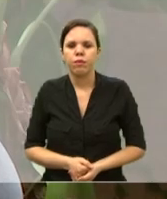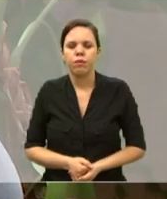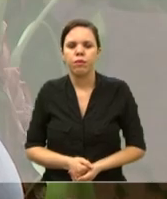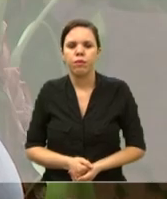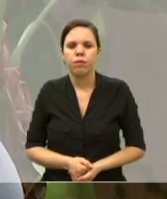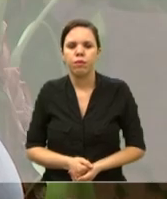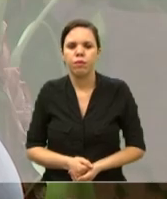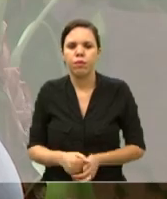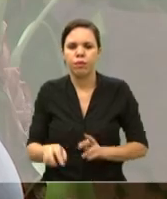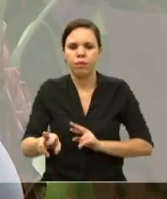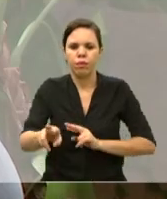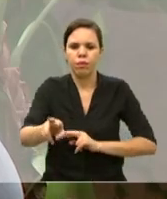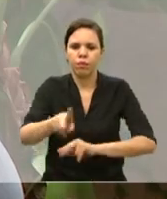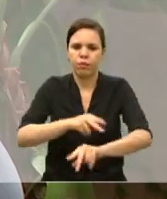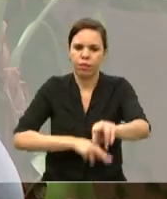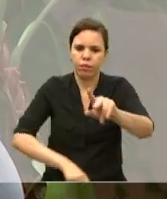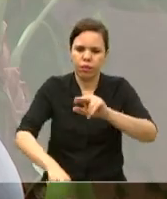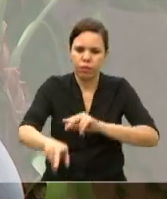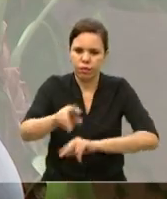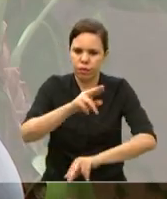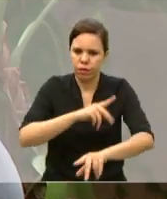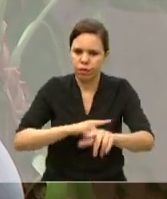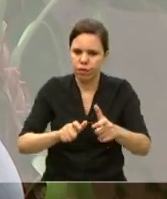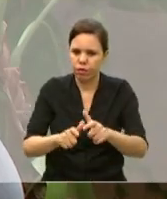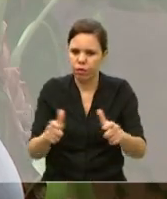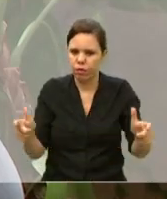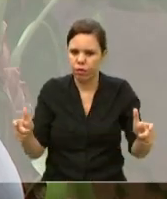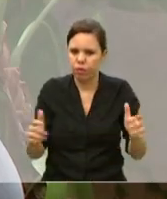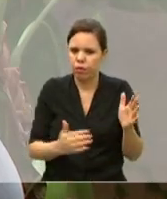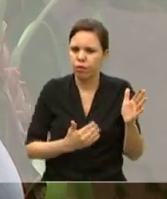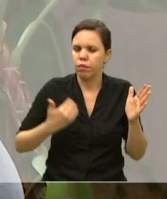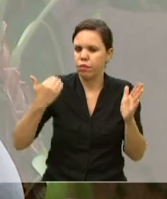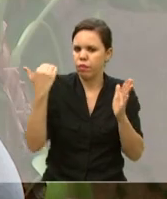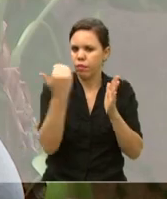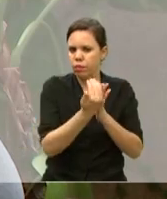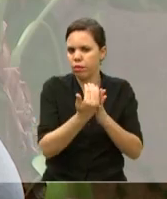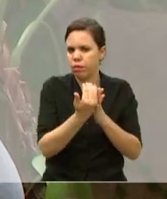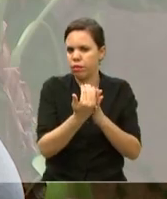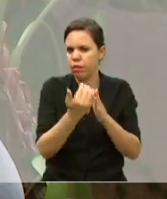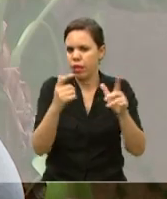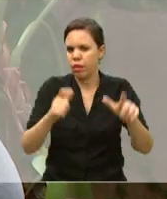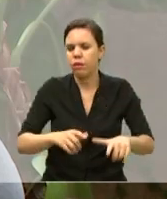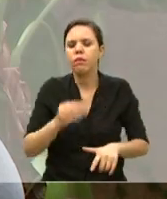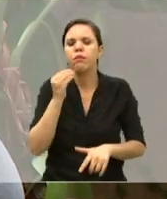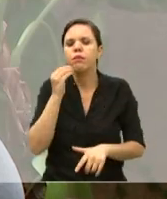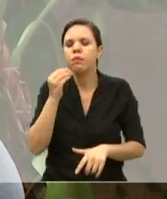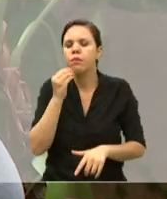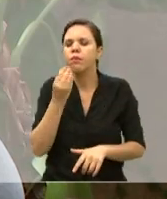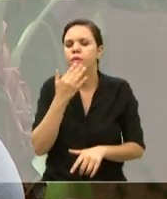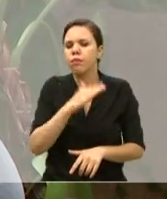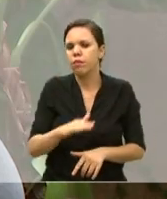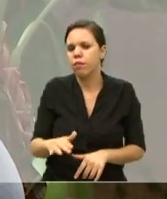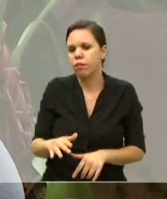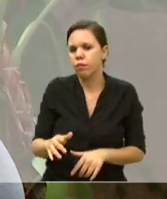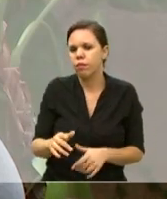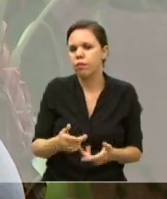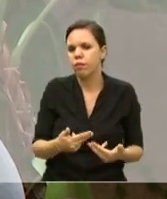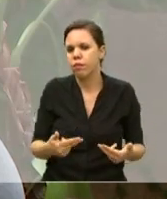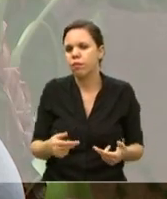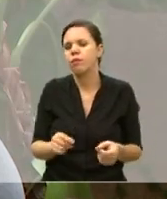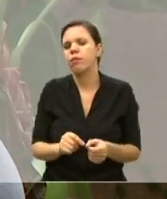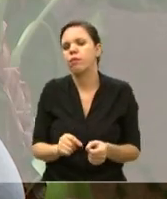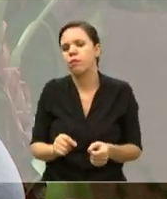A diversidade, né? É ampliar o território da criança, né? E as atividades,